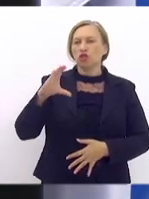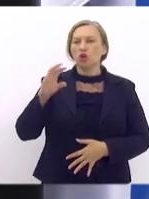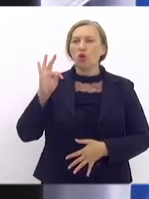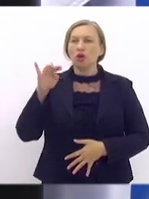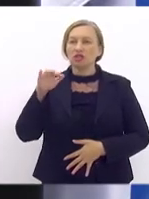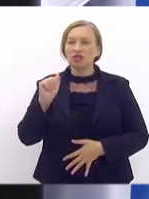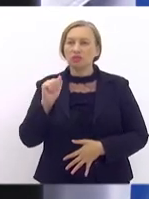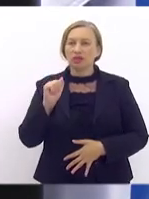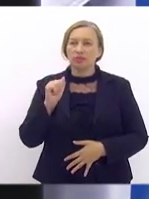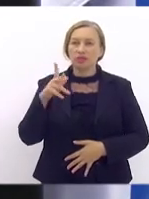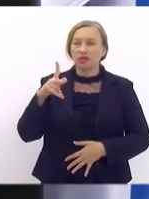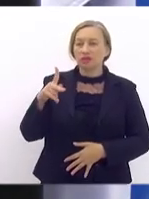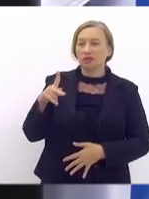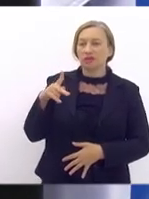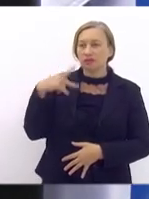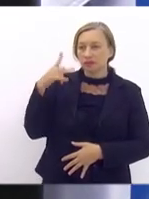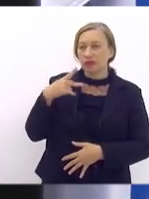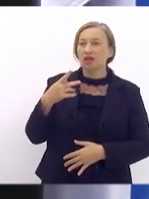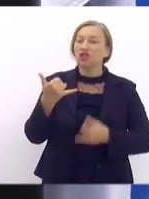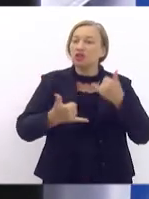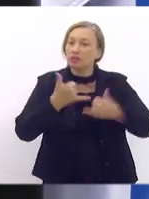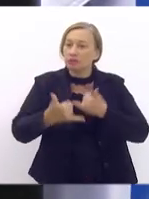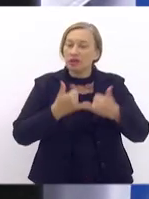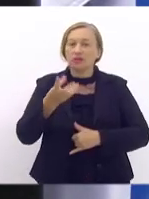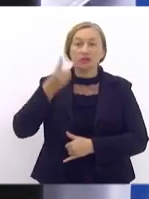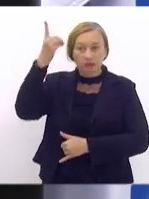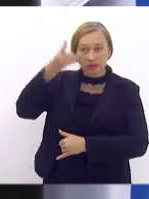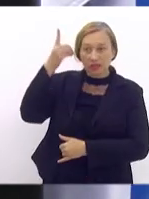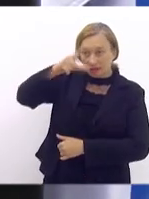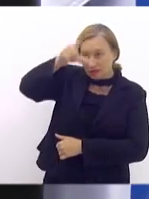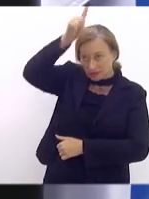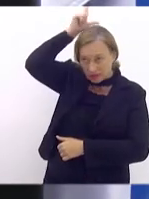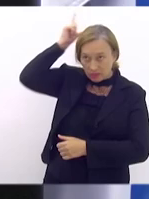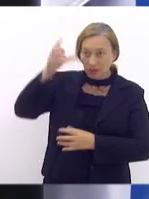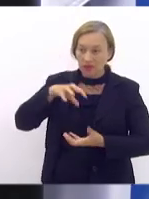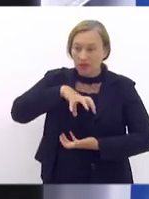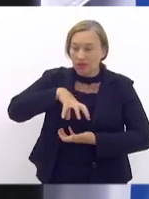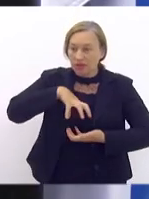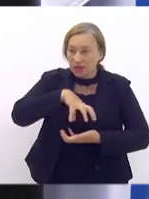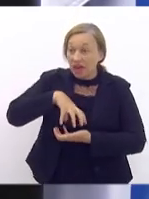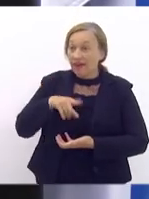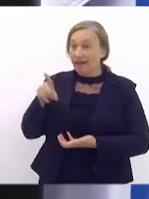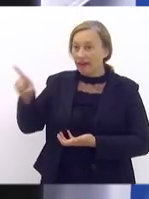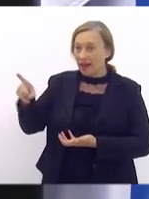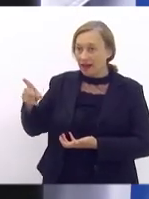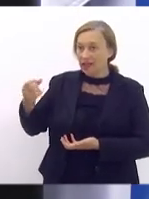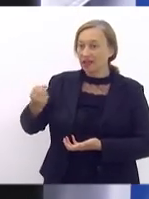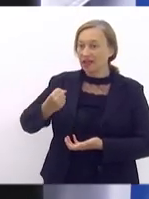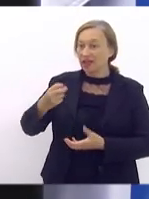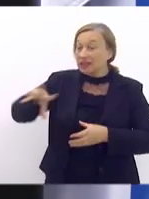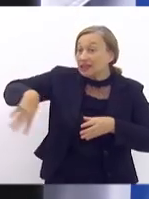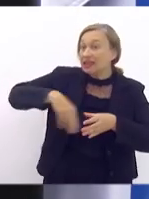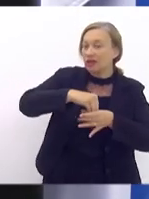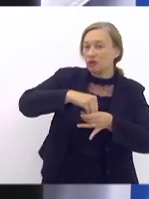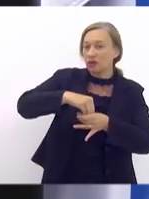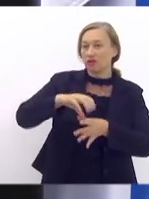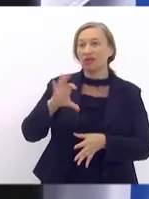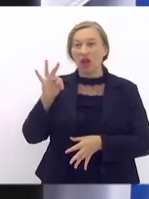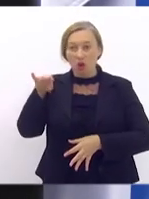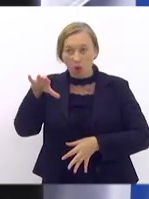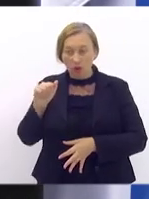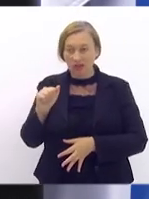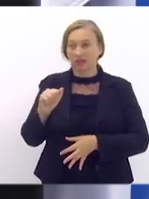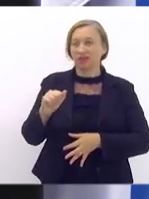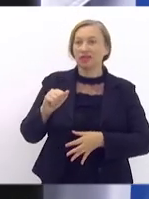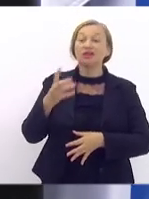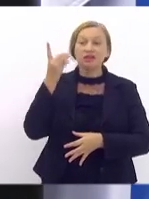gente brinca com o deputado Luiz Paulo, que é um decano dessa casa, que ele está na cota, né? Mas é bom ver um